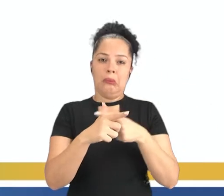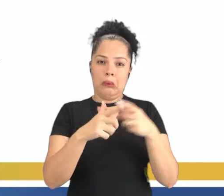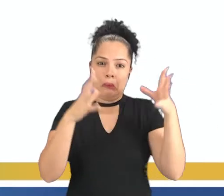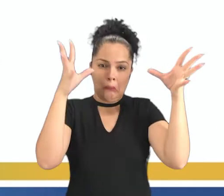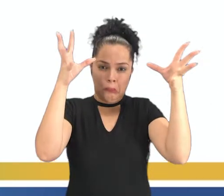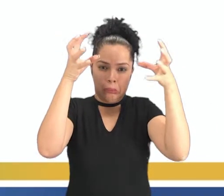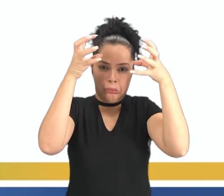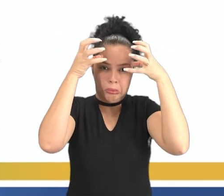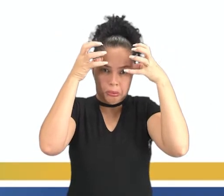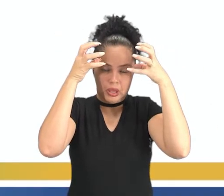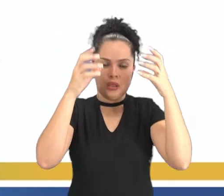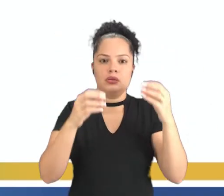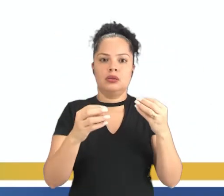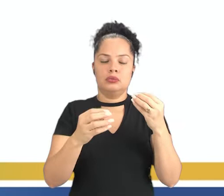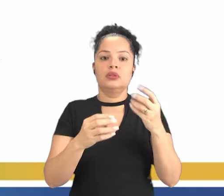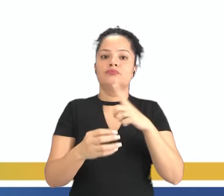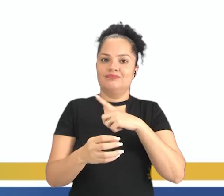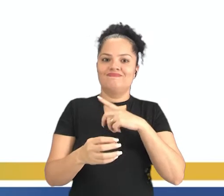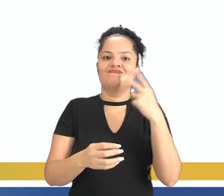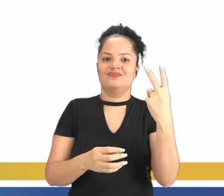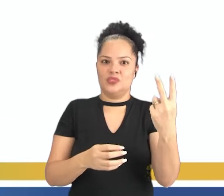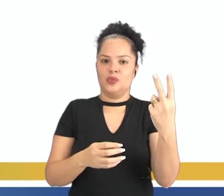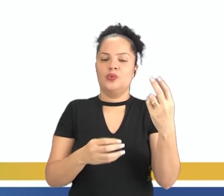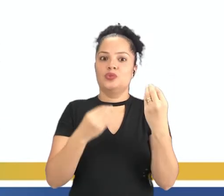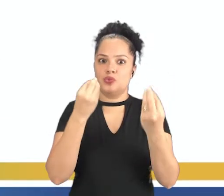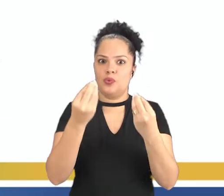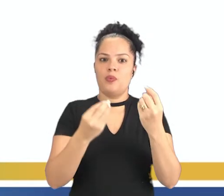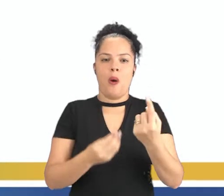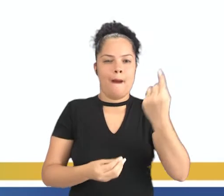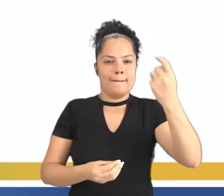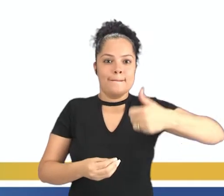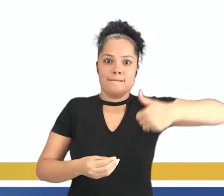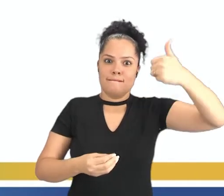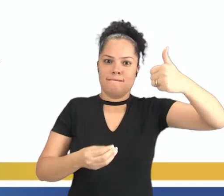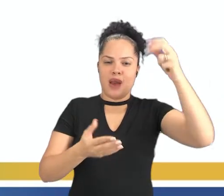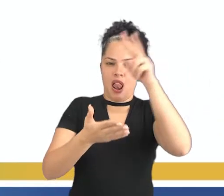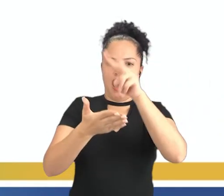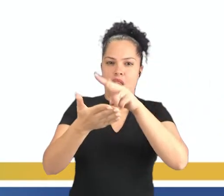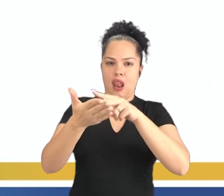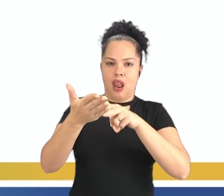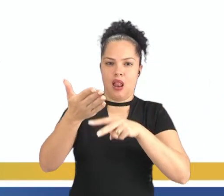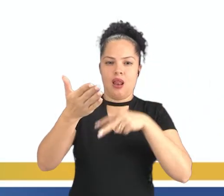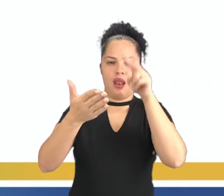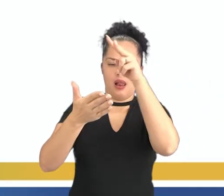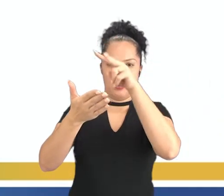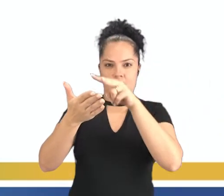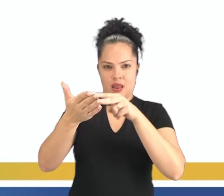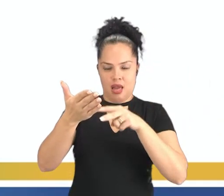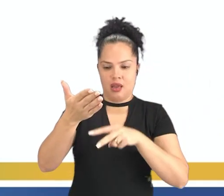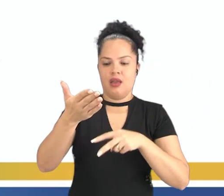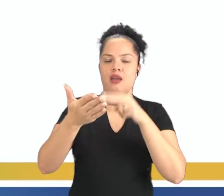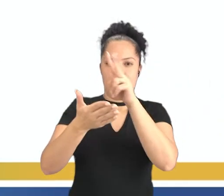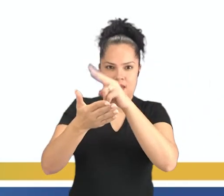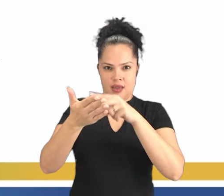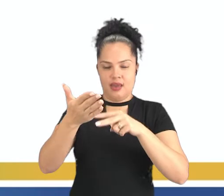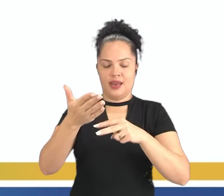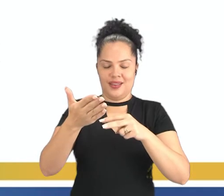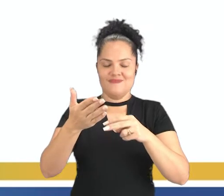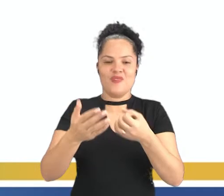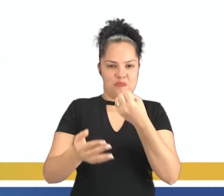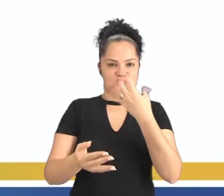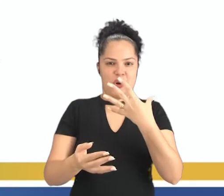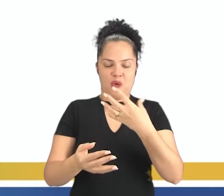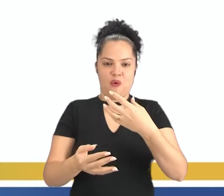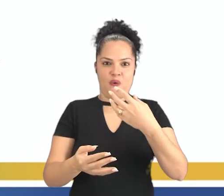boas maneiras para fazer isso. A primeira é a leitura, porque no instante em que se lê algo, ativa-se as